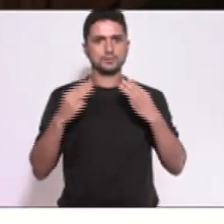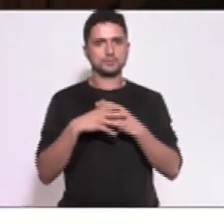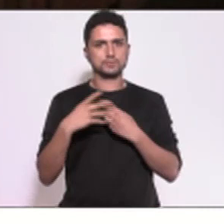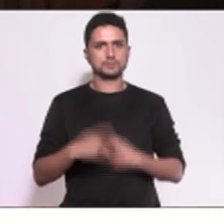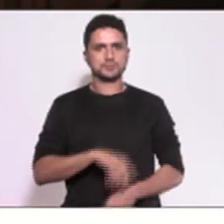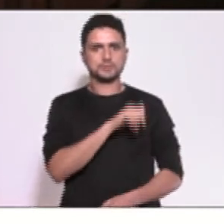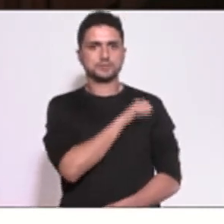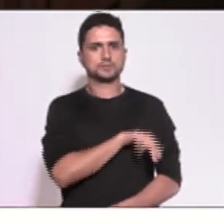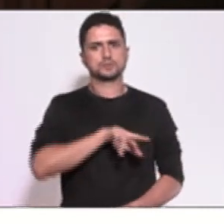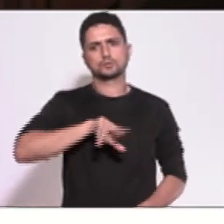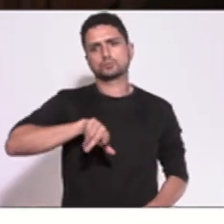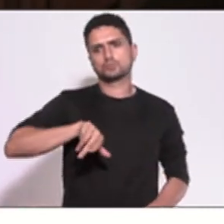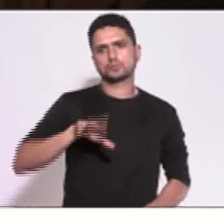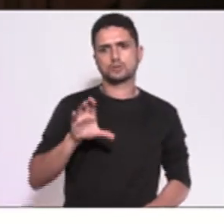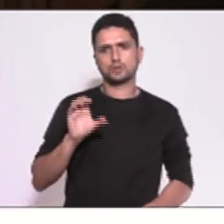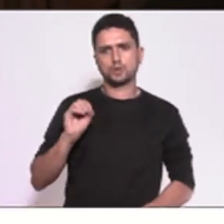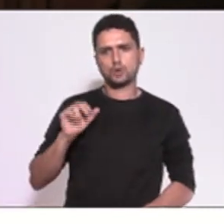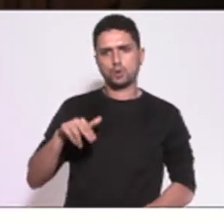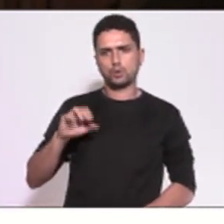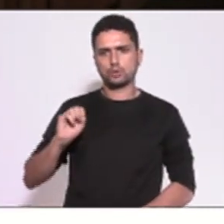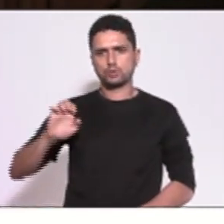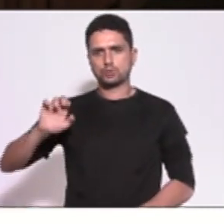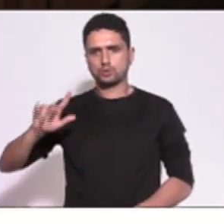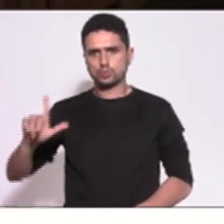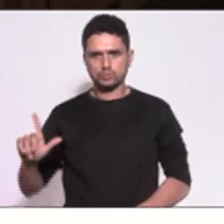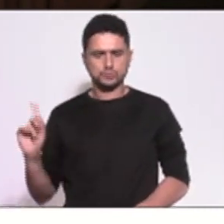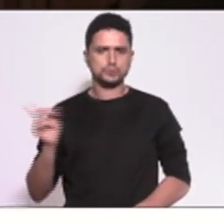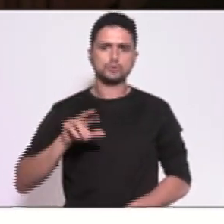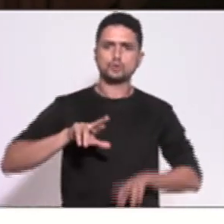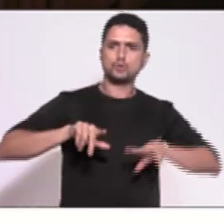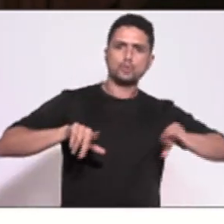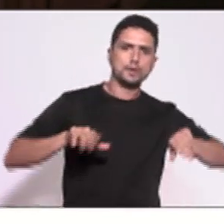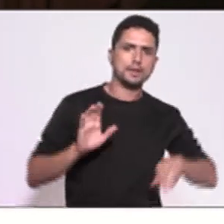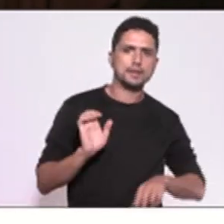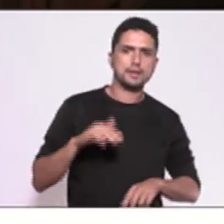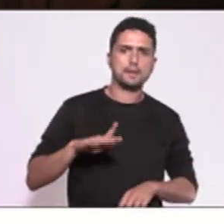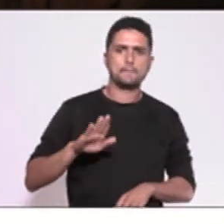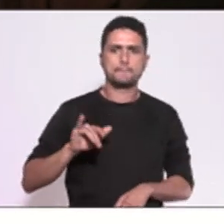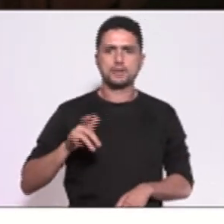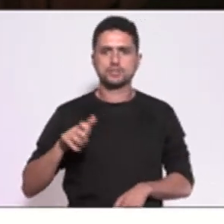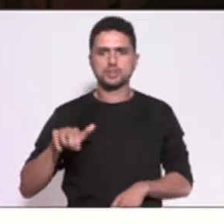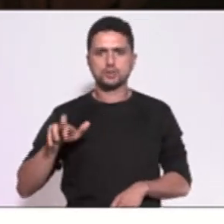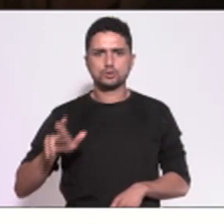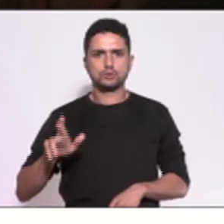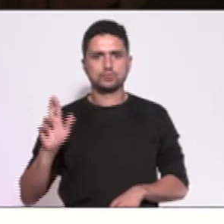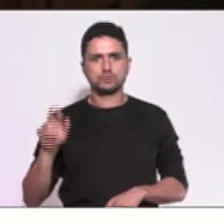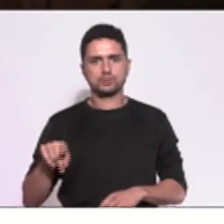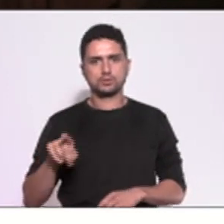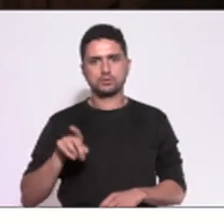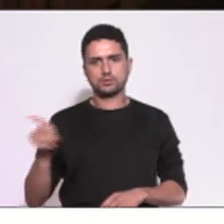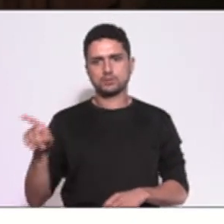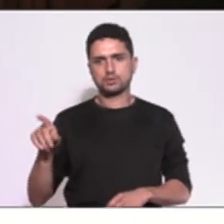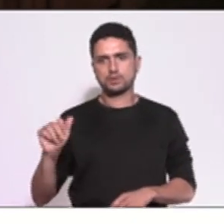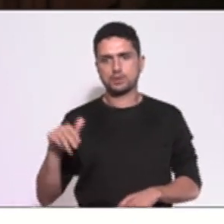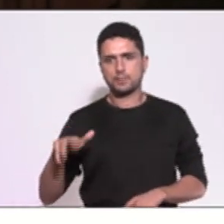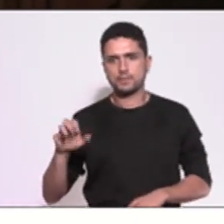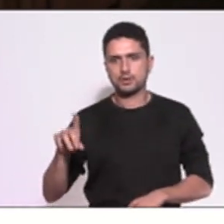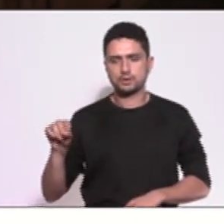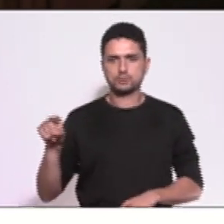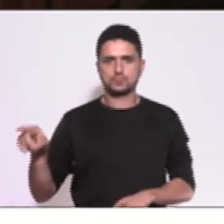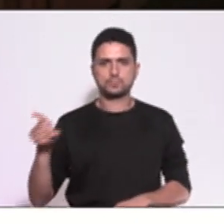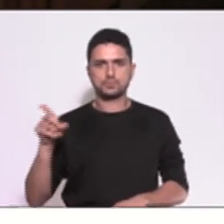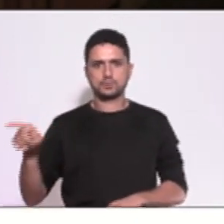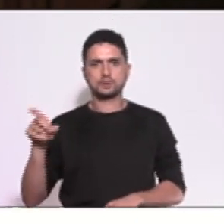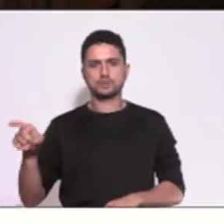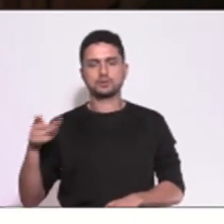o cônsul honorário de Israel, não é o embaixador de Israel, é o senhor Arnon Velmovitsky.